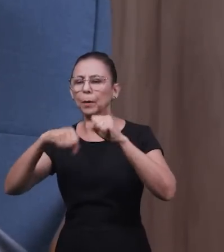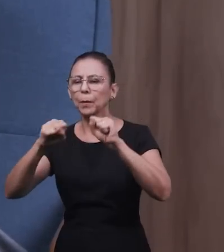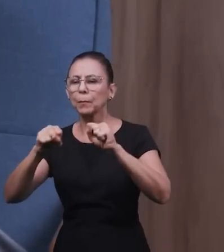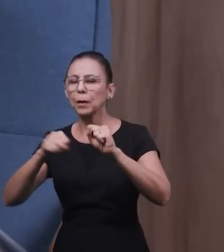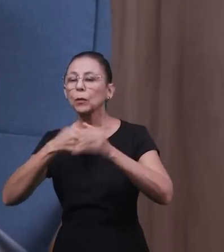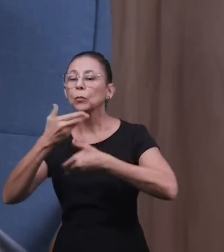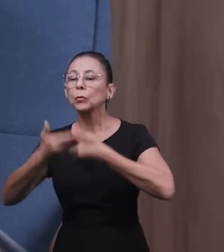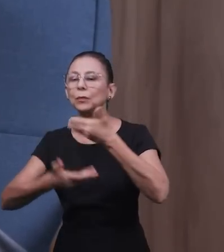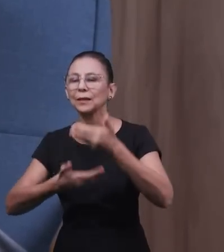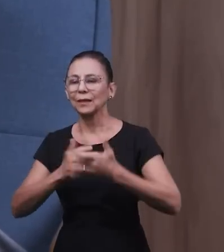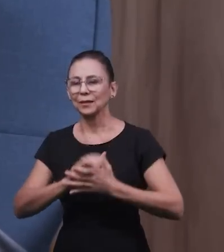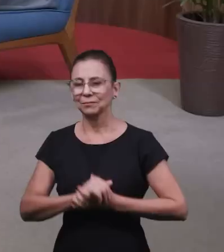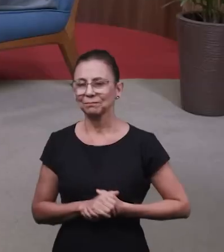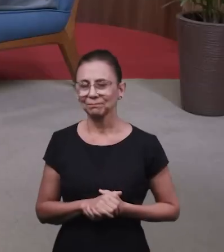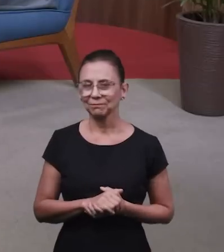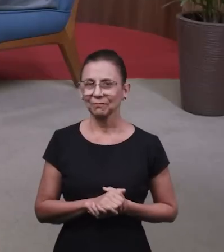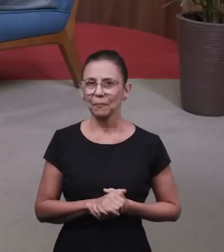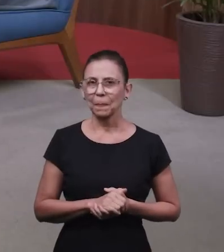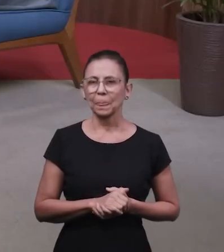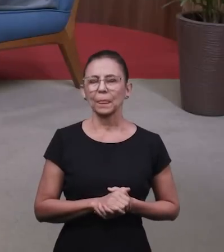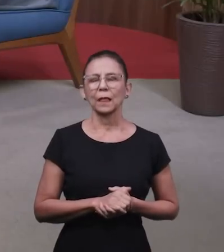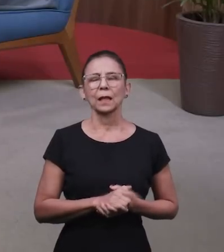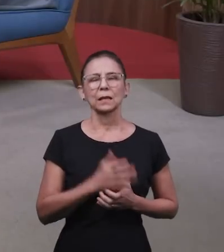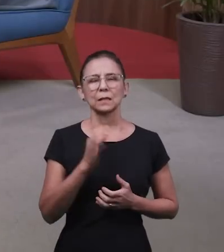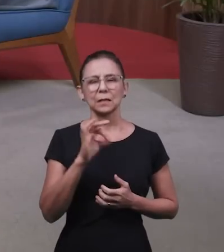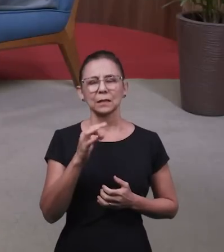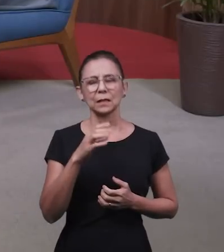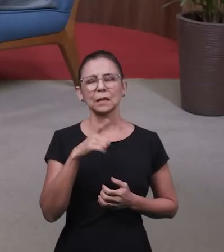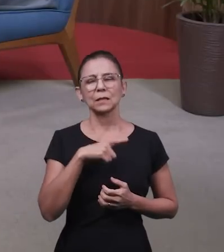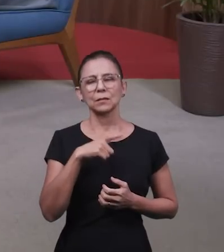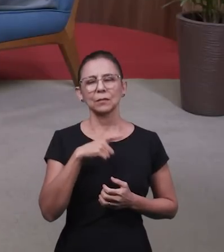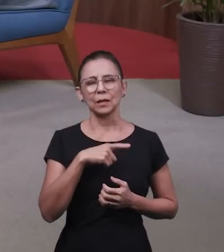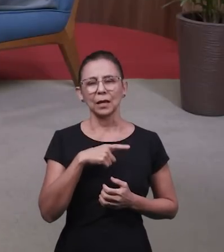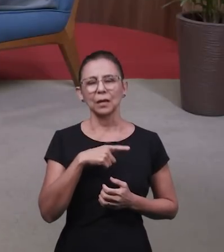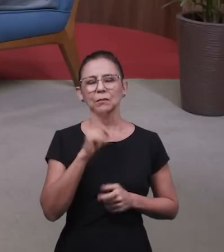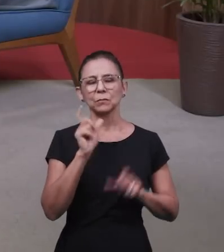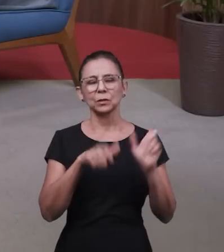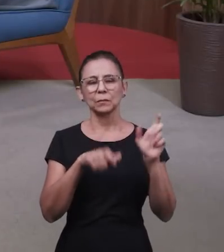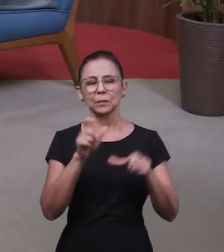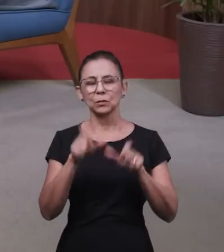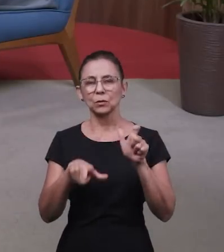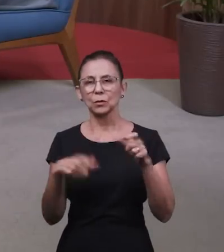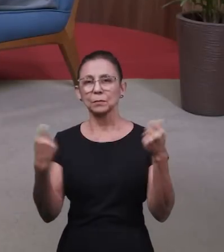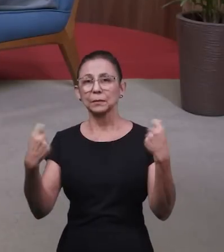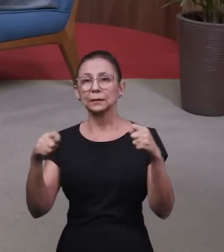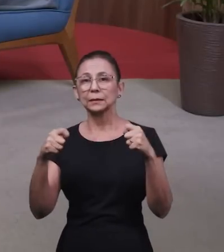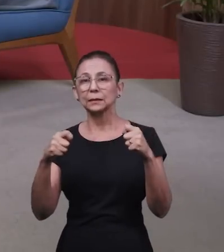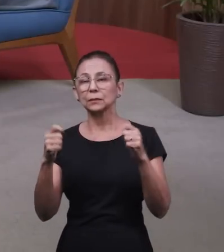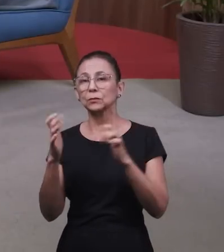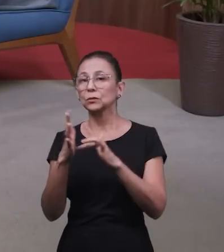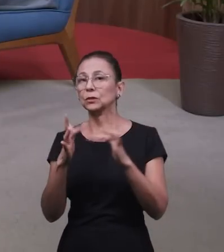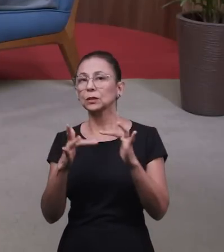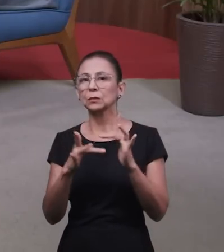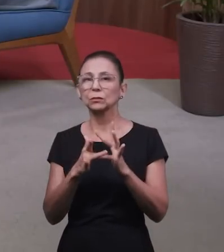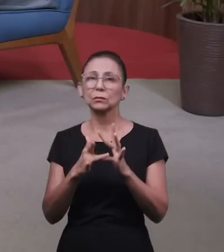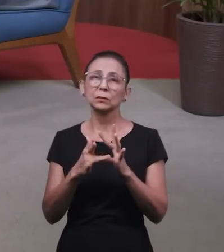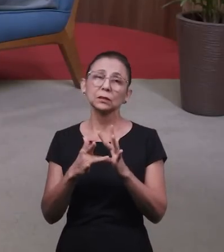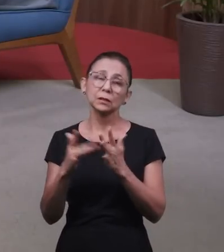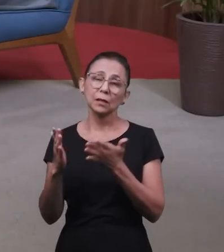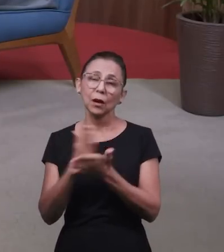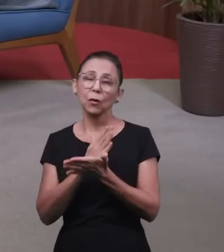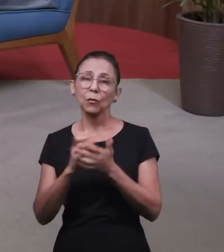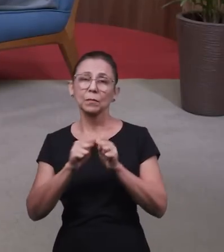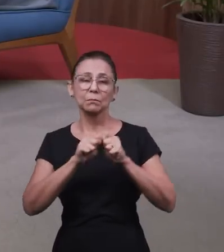muitas pessoas fazem. Amém. Muitas pessoas que precisam, de Jesus estão